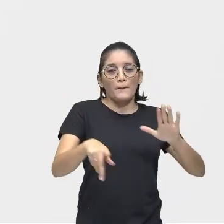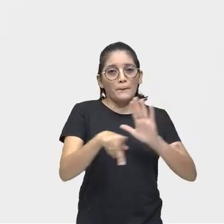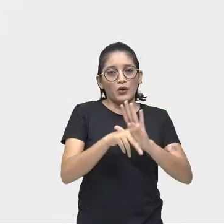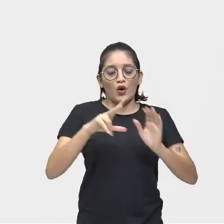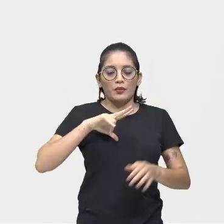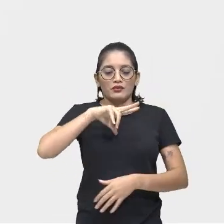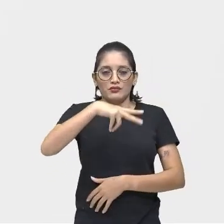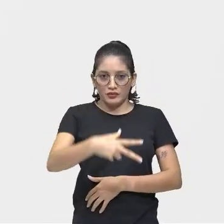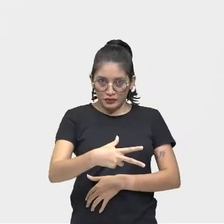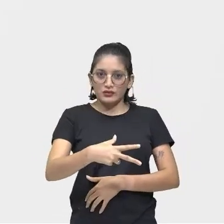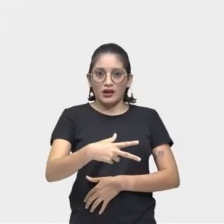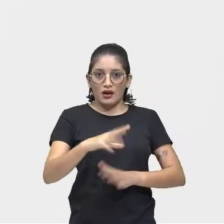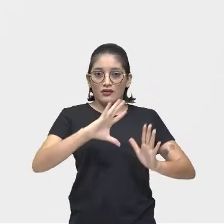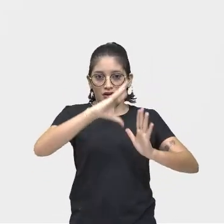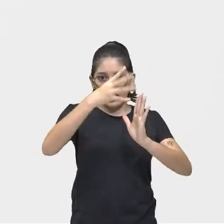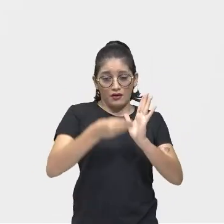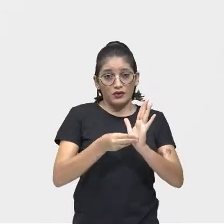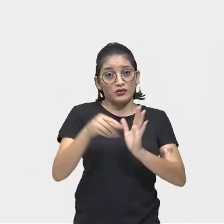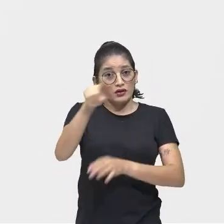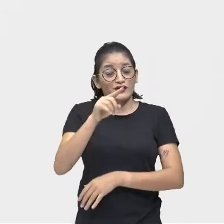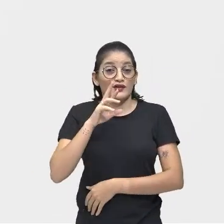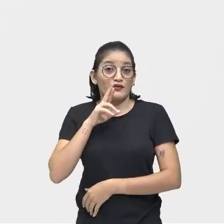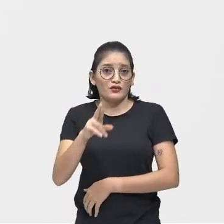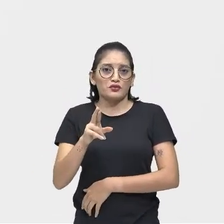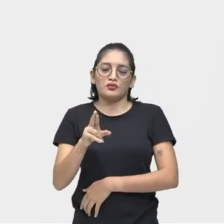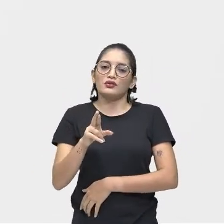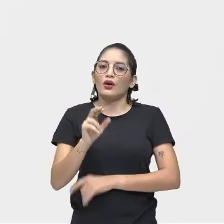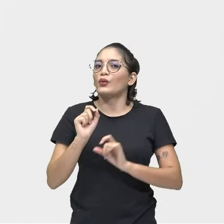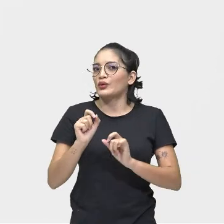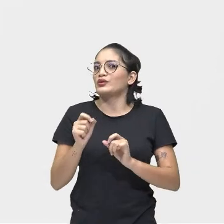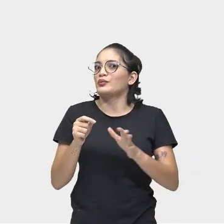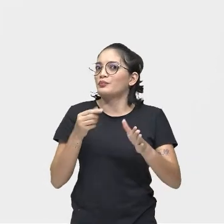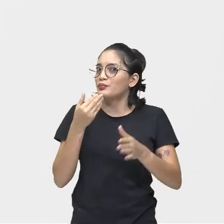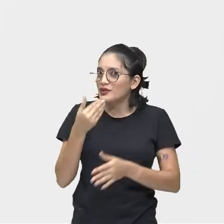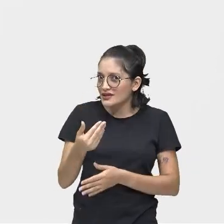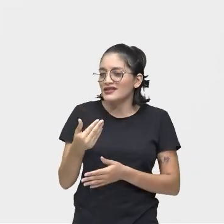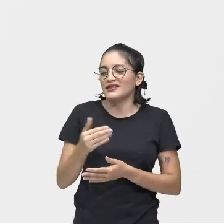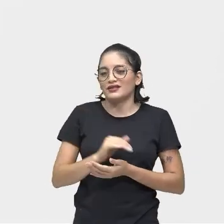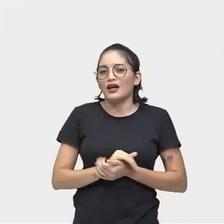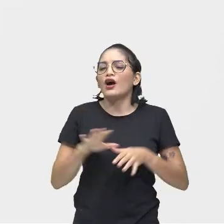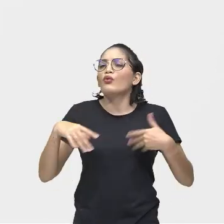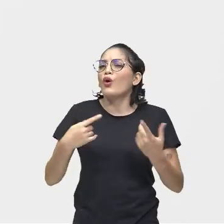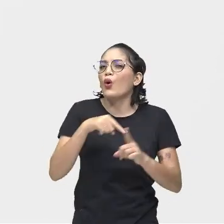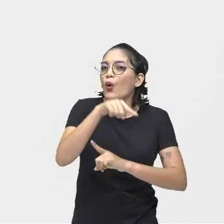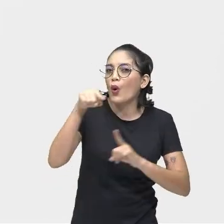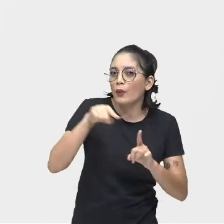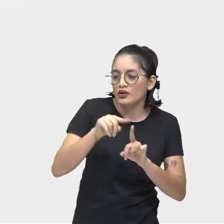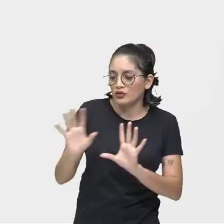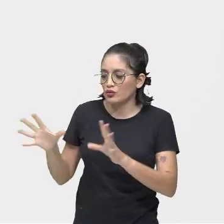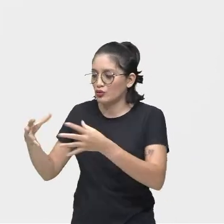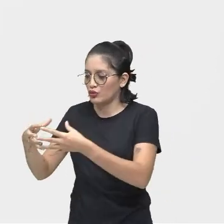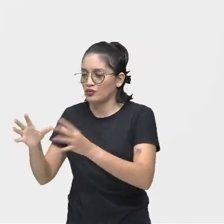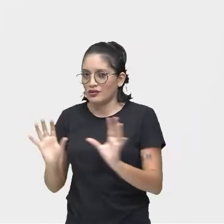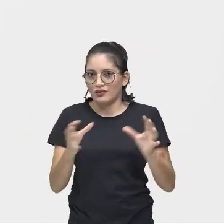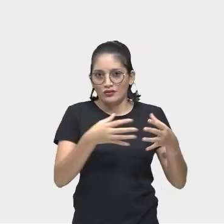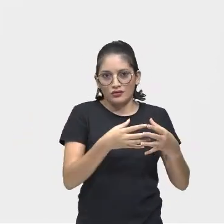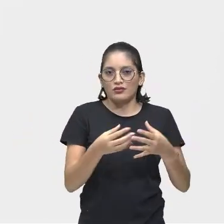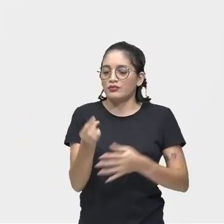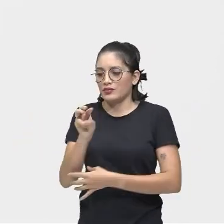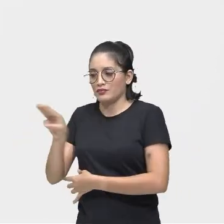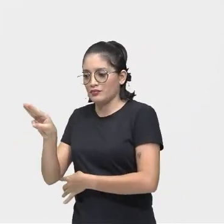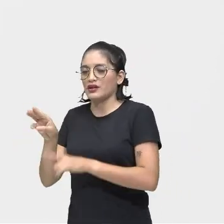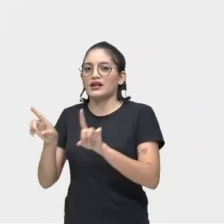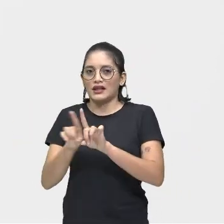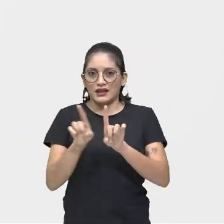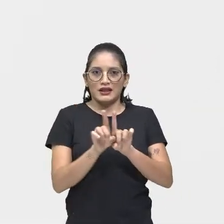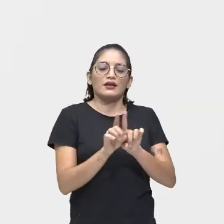na Amazônia? Vocês vão responder para mim o que eu estou perguntando aqui. Qual era a função dos bandeirantes e dos soldados? E na segunda